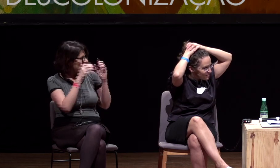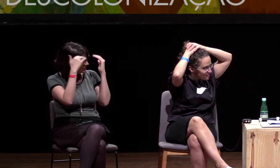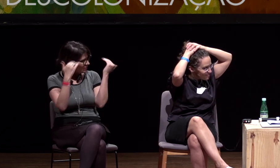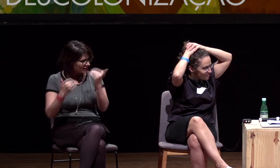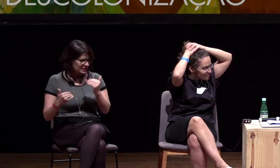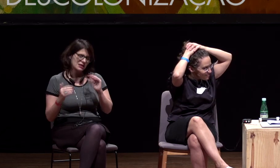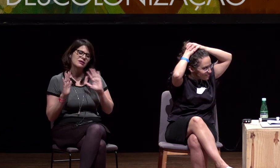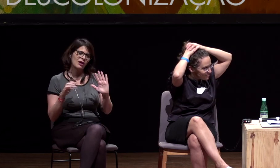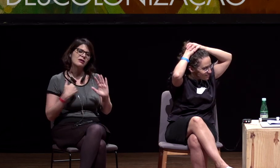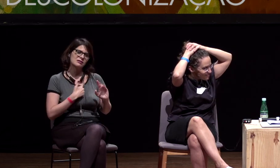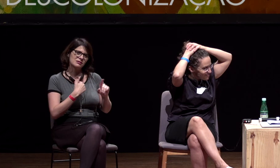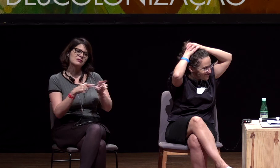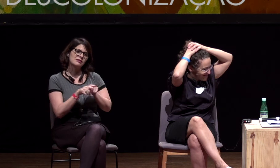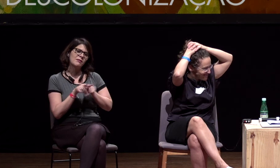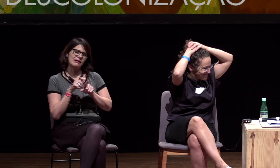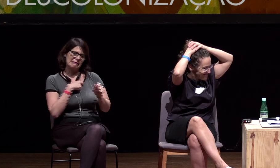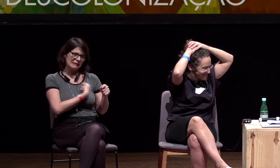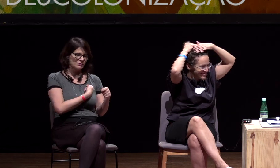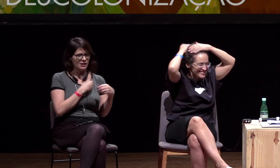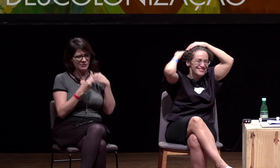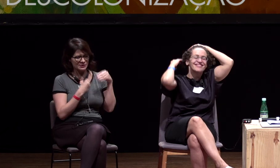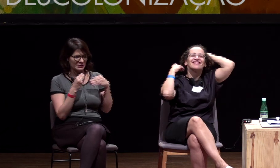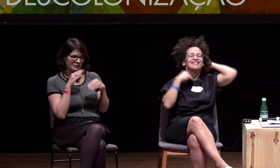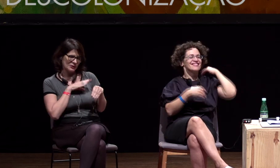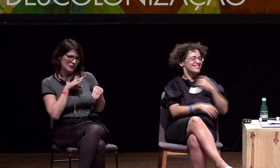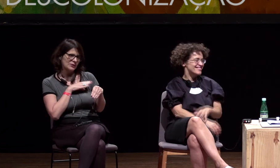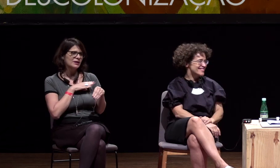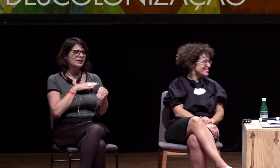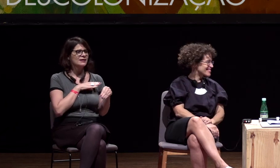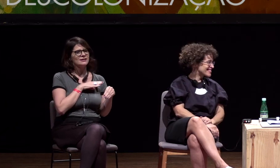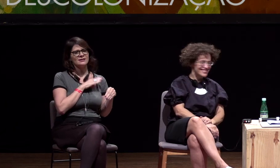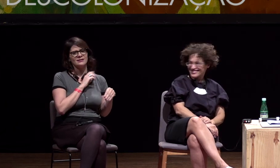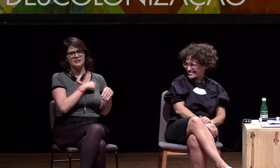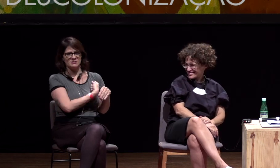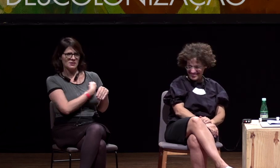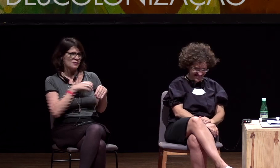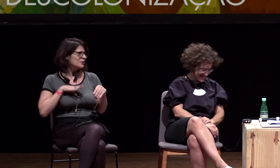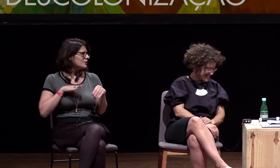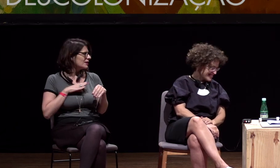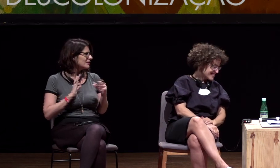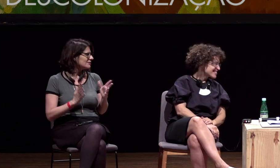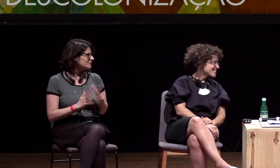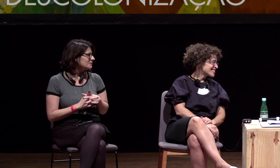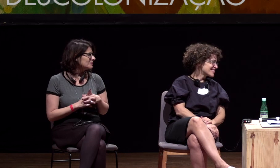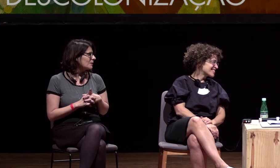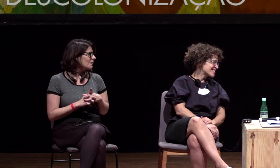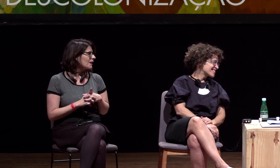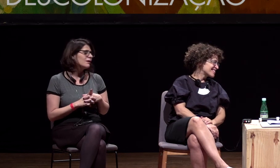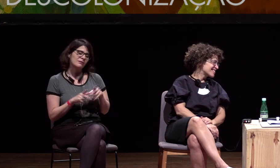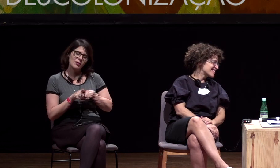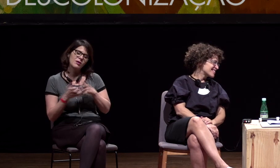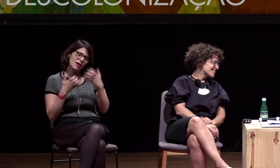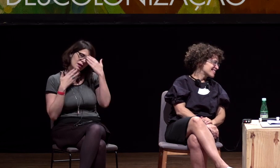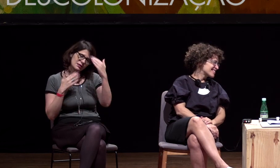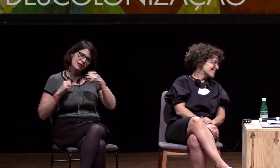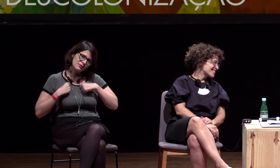falamos aqui em portunhol, não? Em spam português também. E queria agradecer muito ao